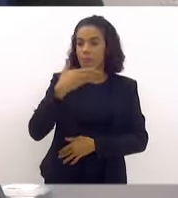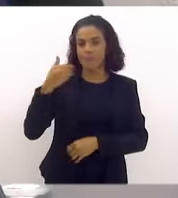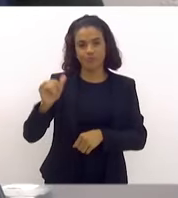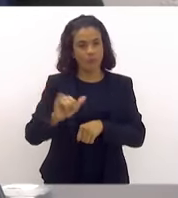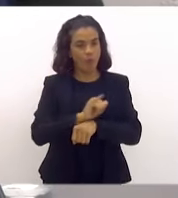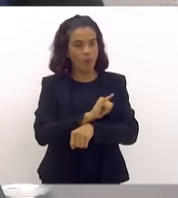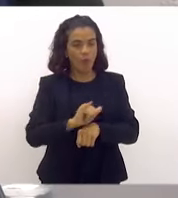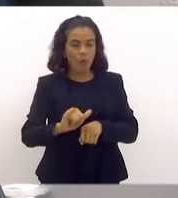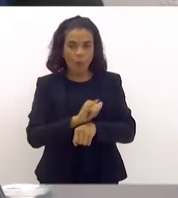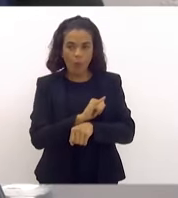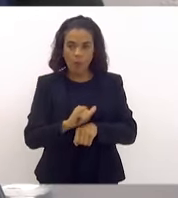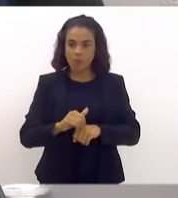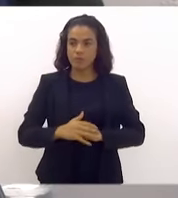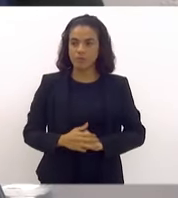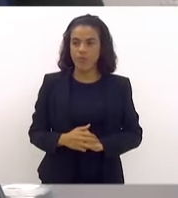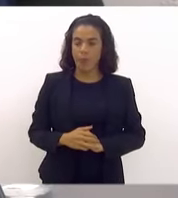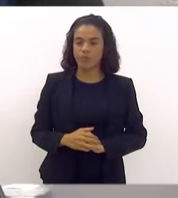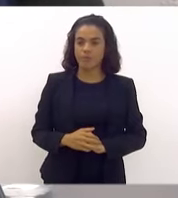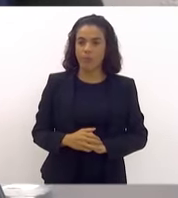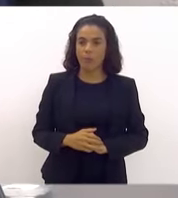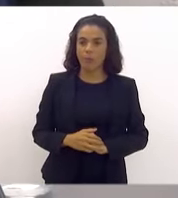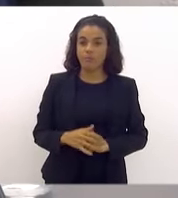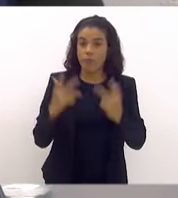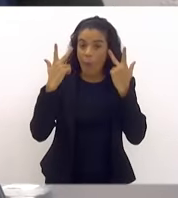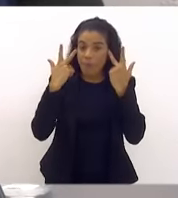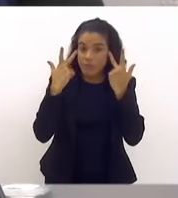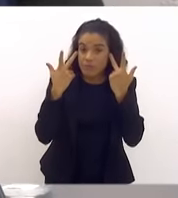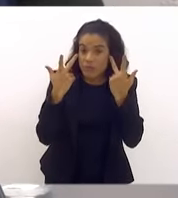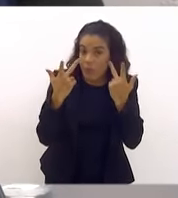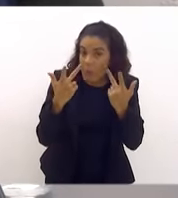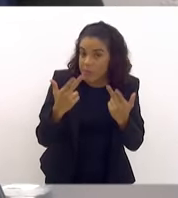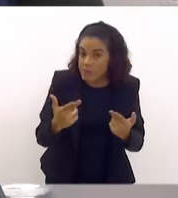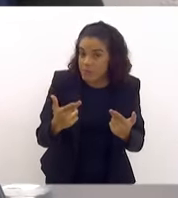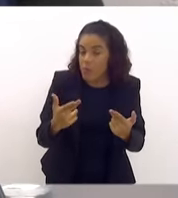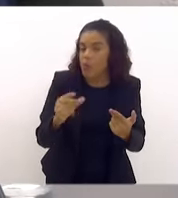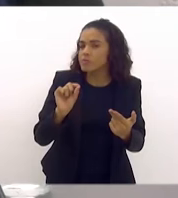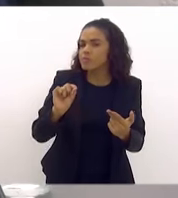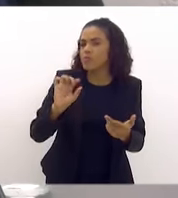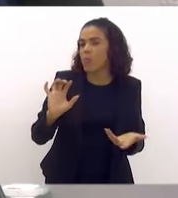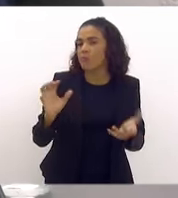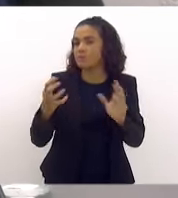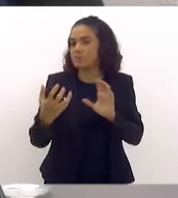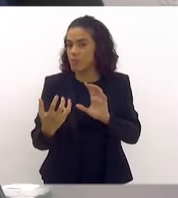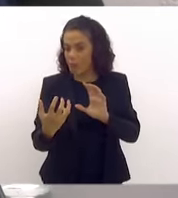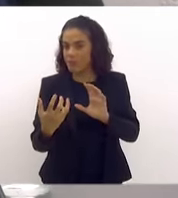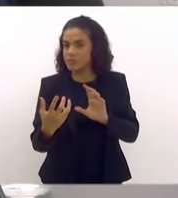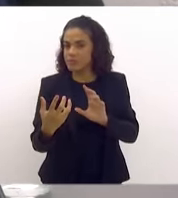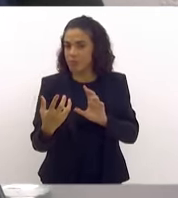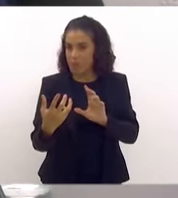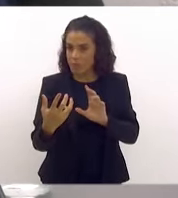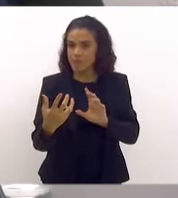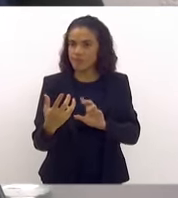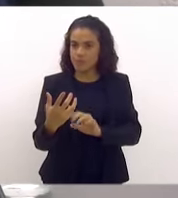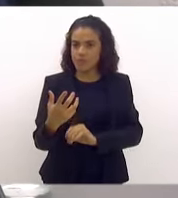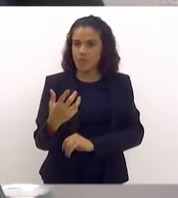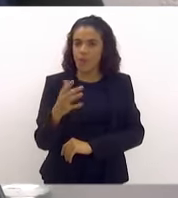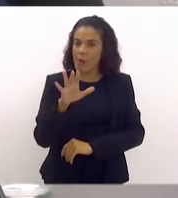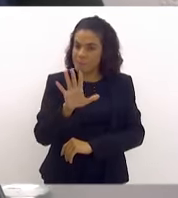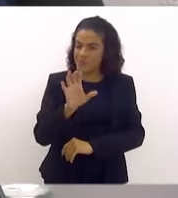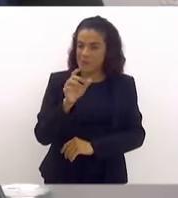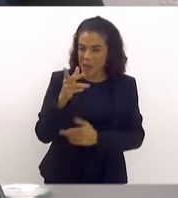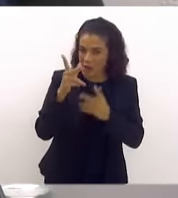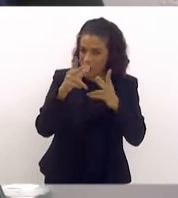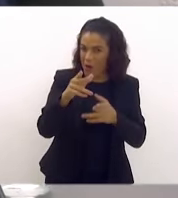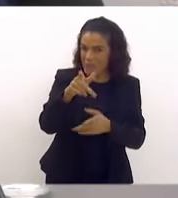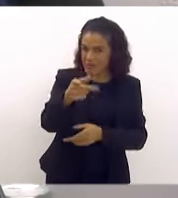né Eh normalmente eh elas realmente vêm nessa dessa forma que a